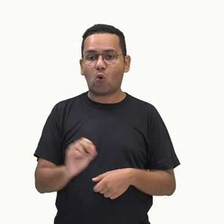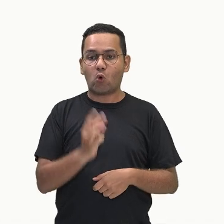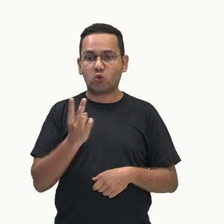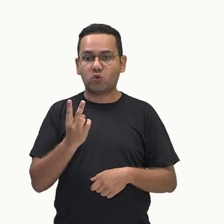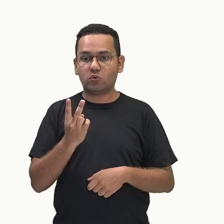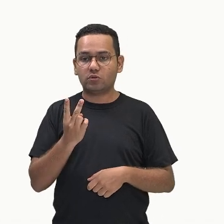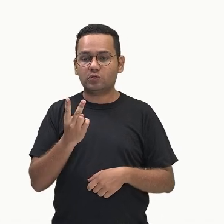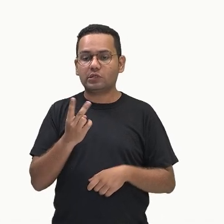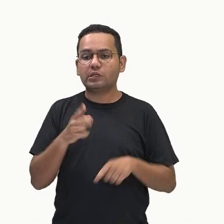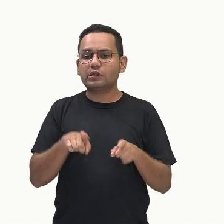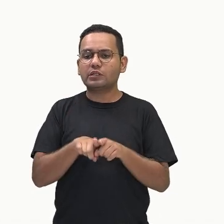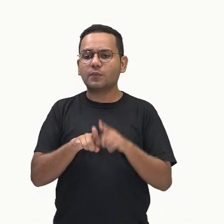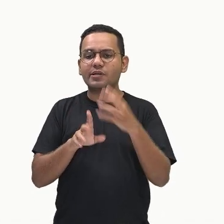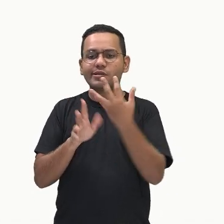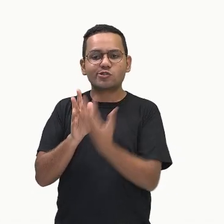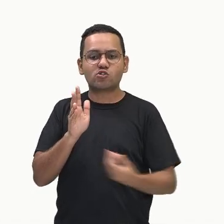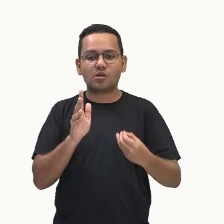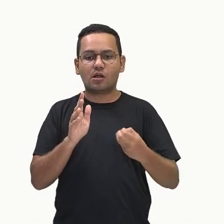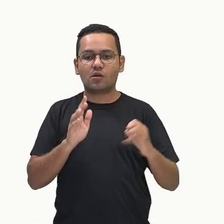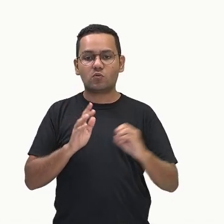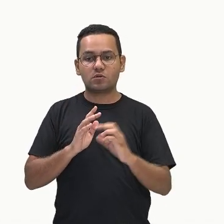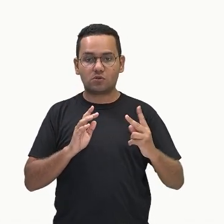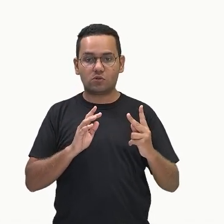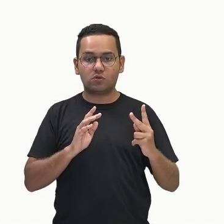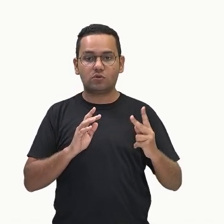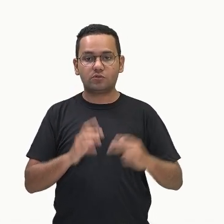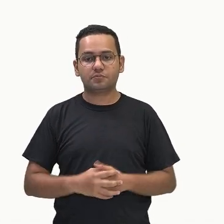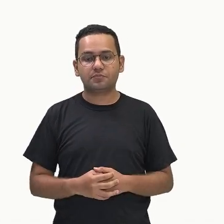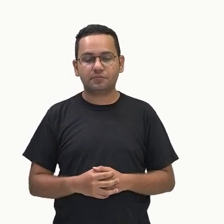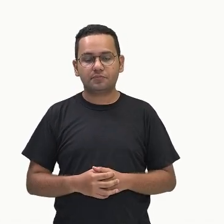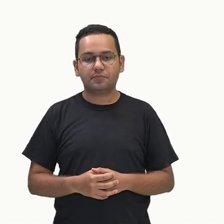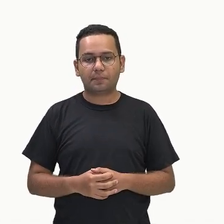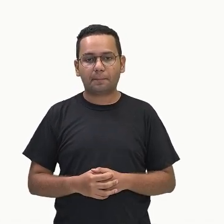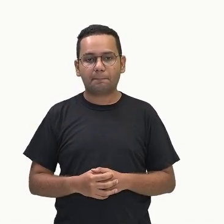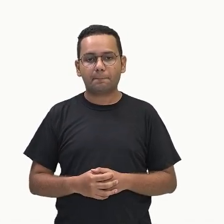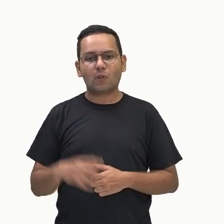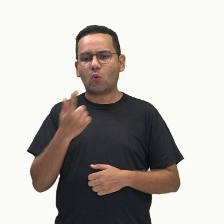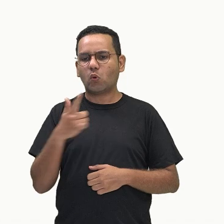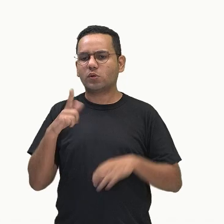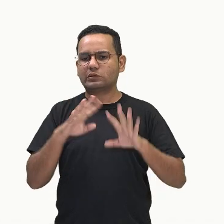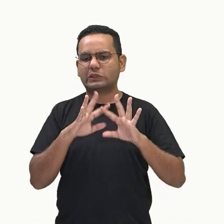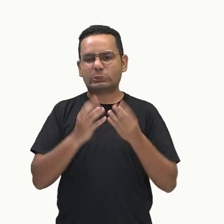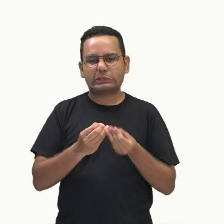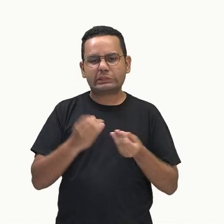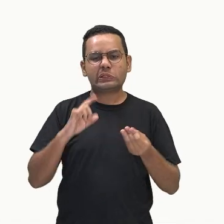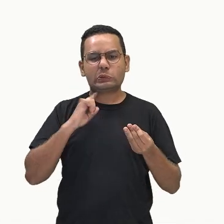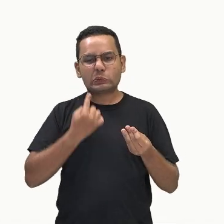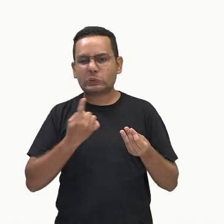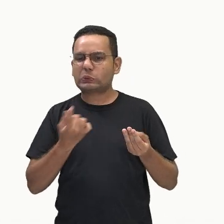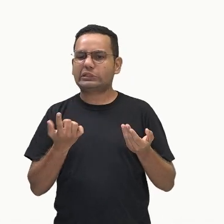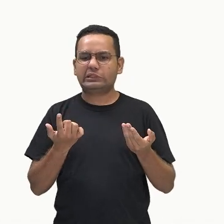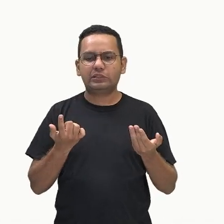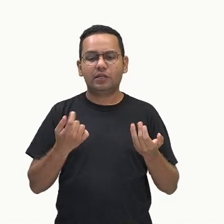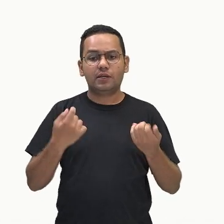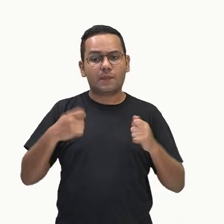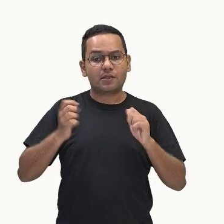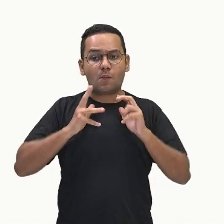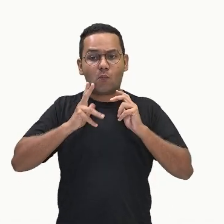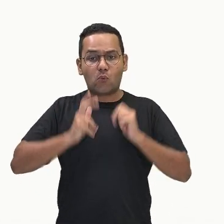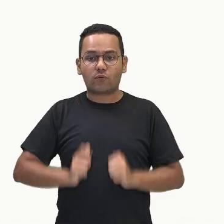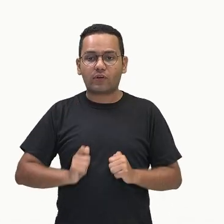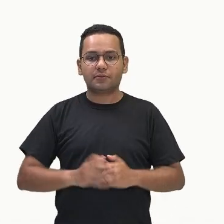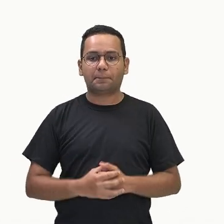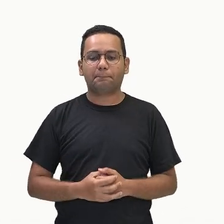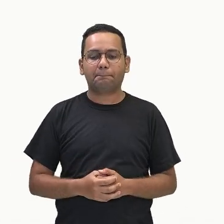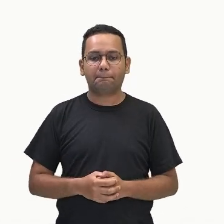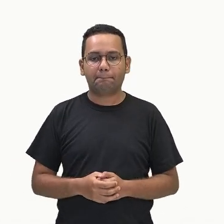retirar ali o gás carbônico e substâncias, restos do processo celular.